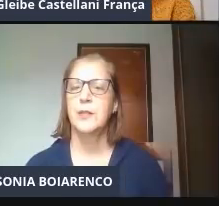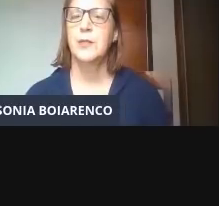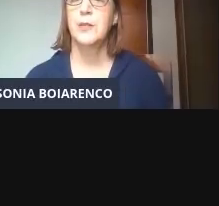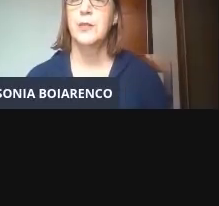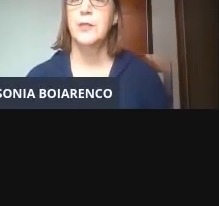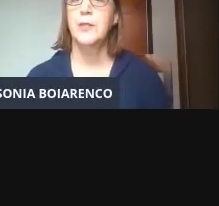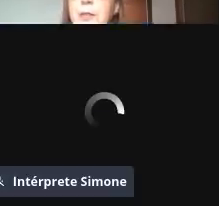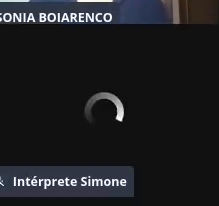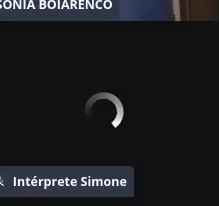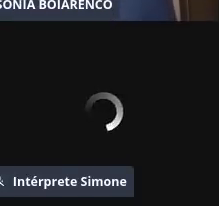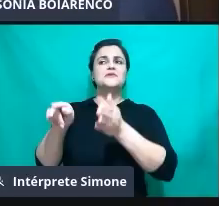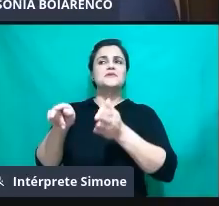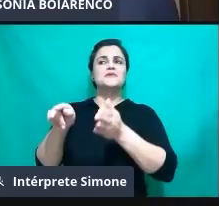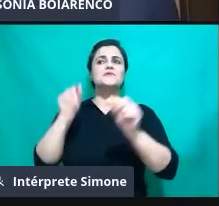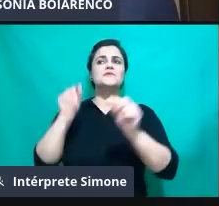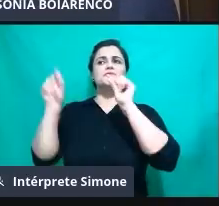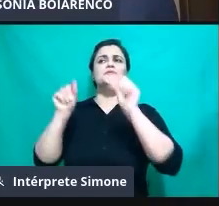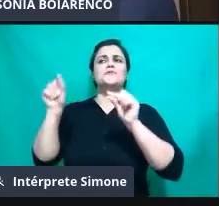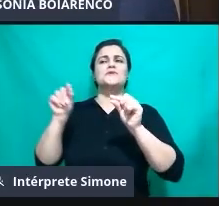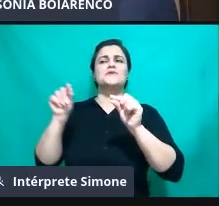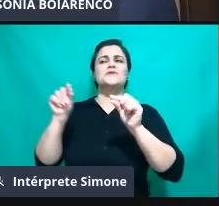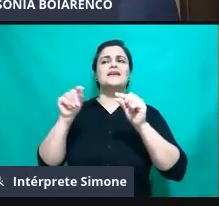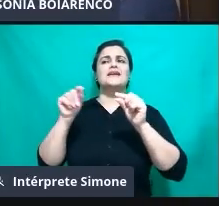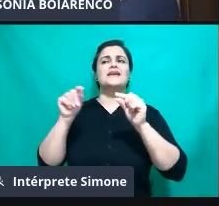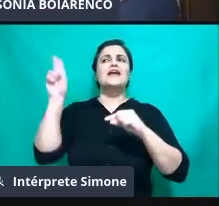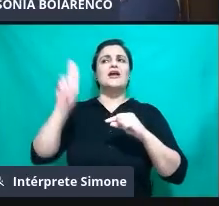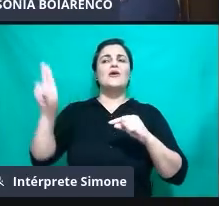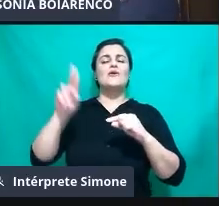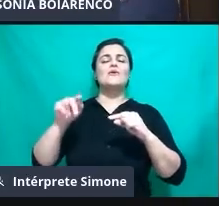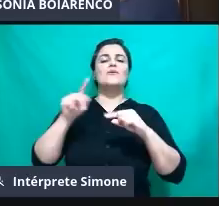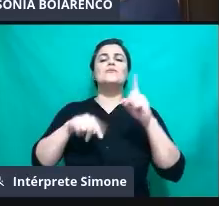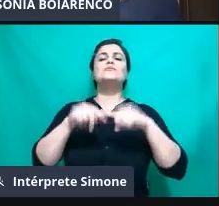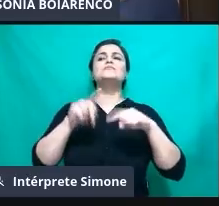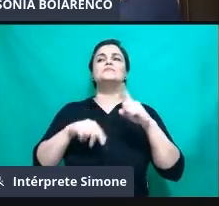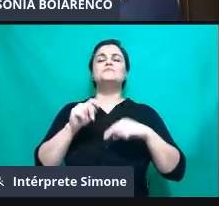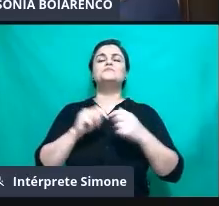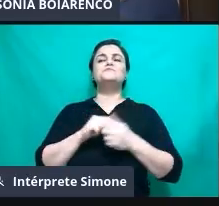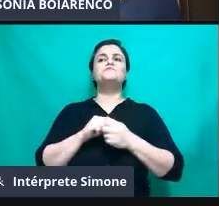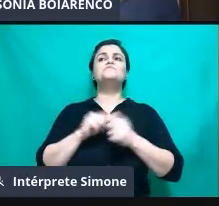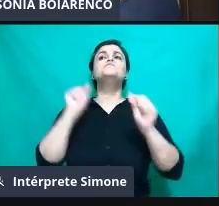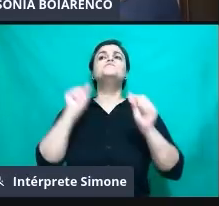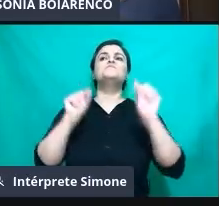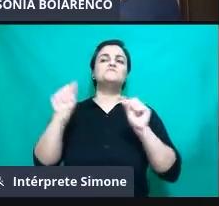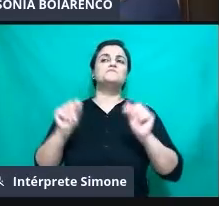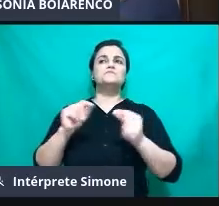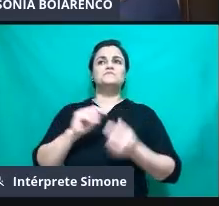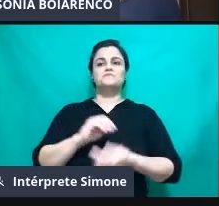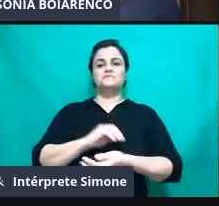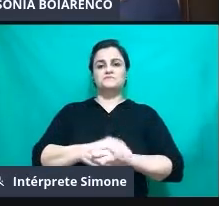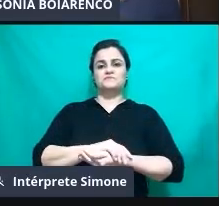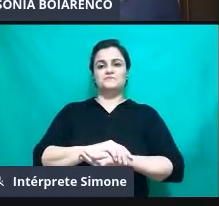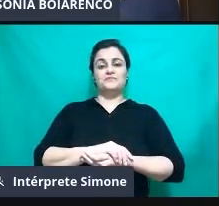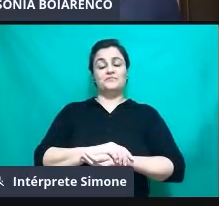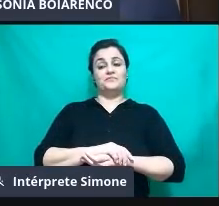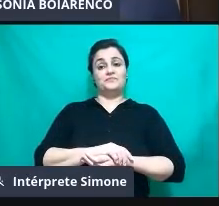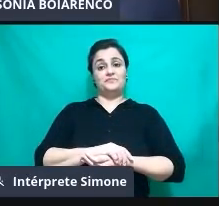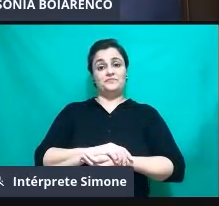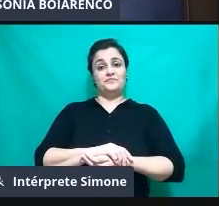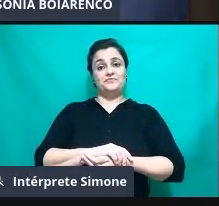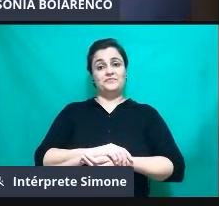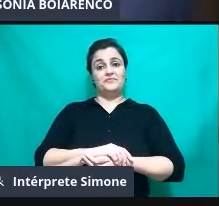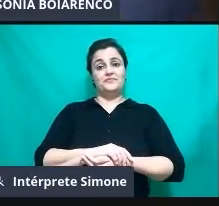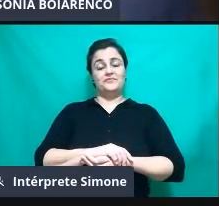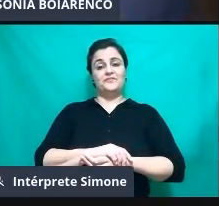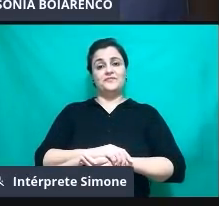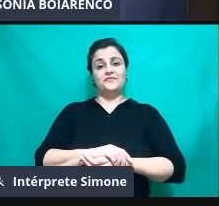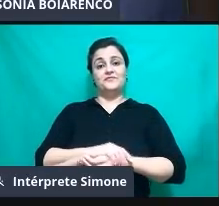vocês, Gleibe e Sônia, qual vocês acham? Que ferramenta está sendo utilizada? Uma